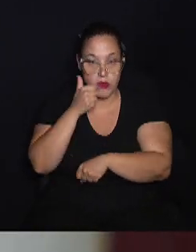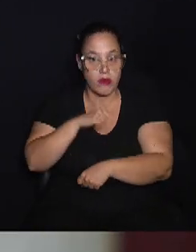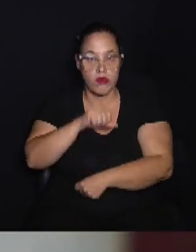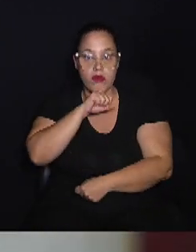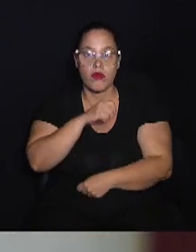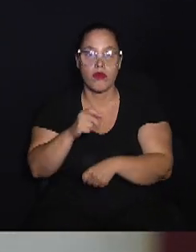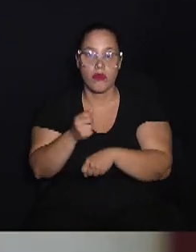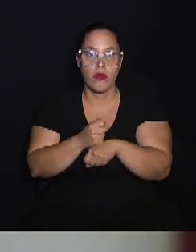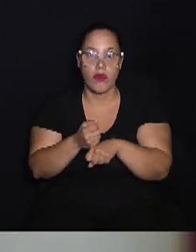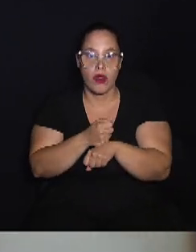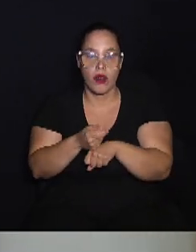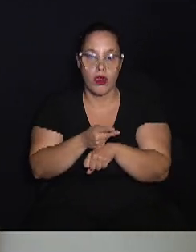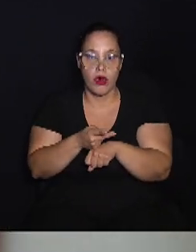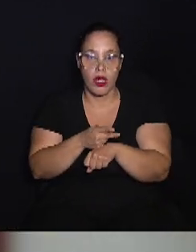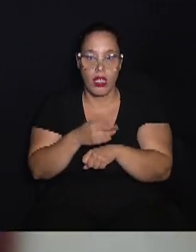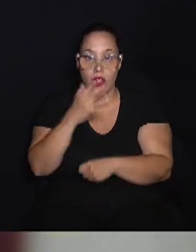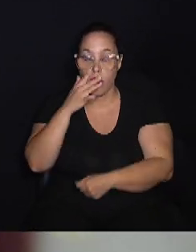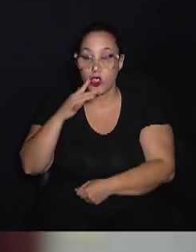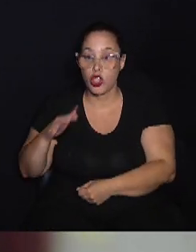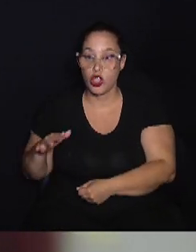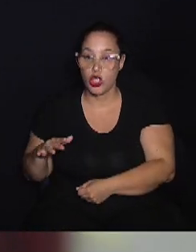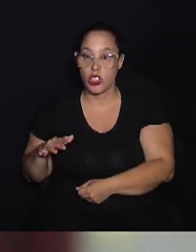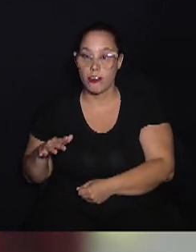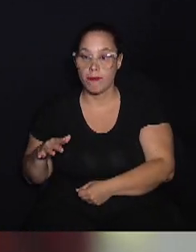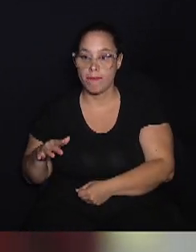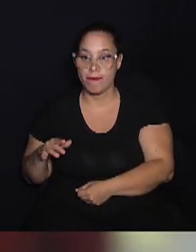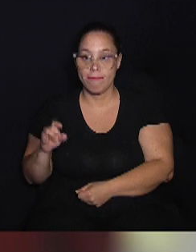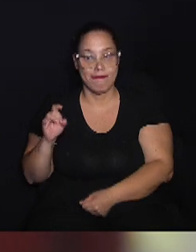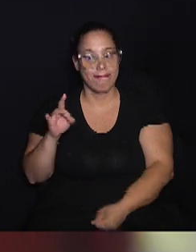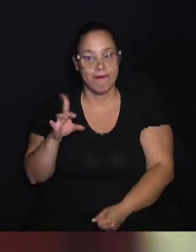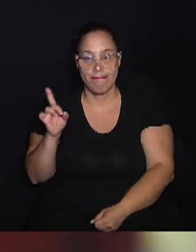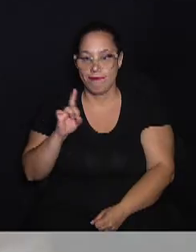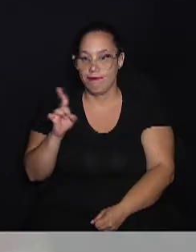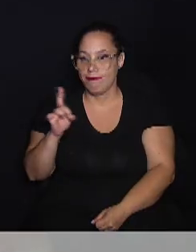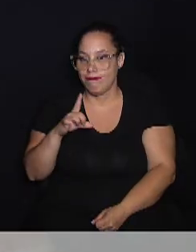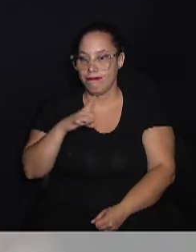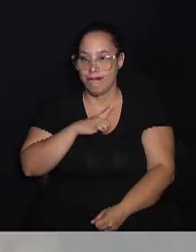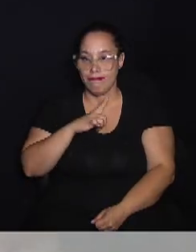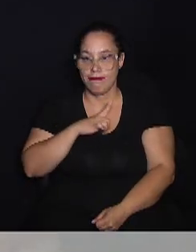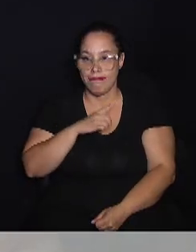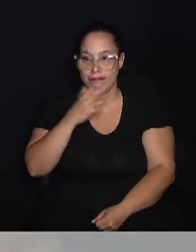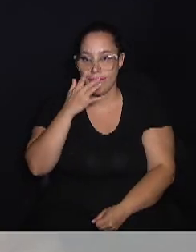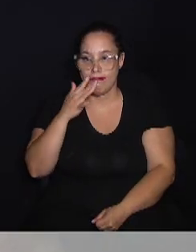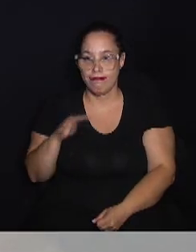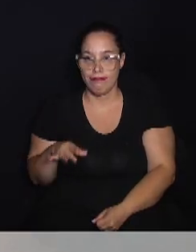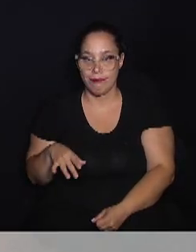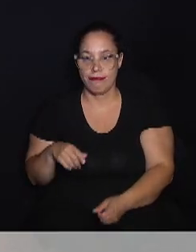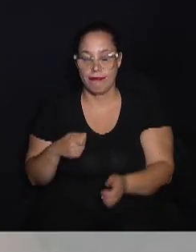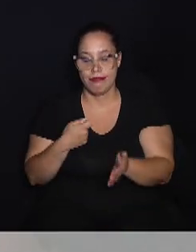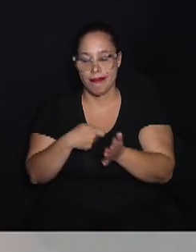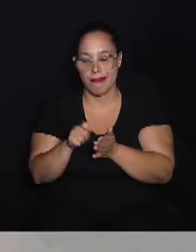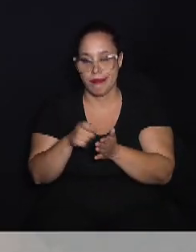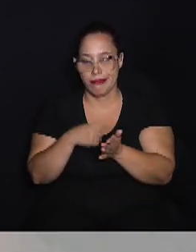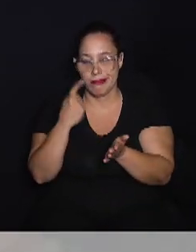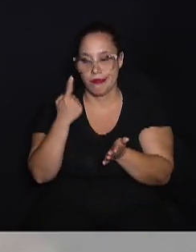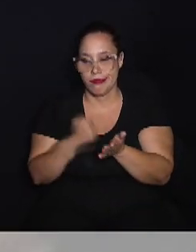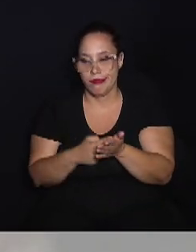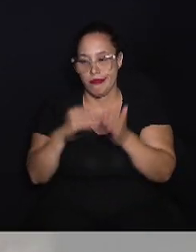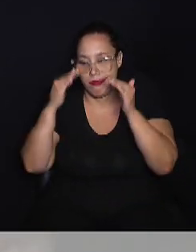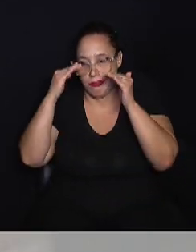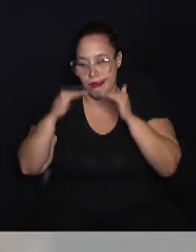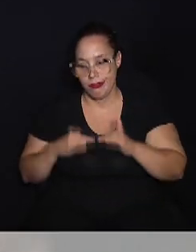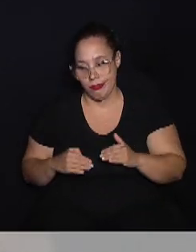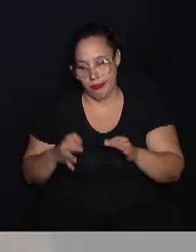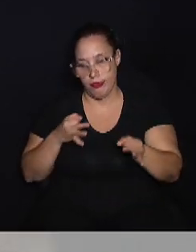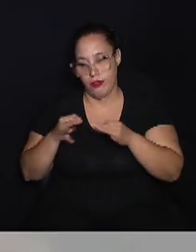procurar por linhas infantis mas nem todas as linhas infantis obedecem aí a orientação certinha